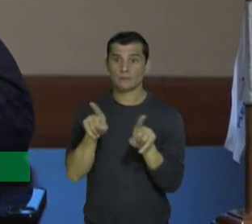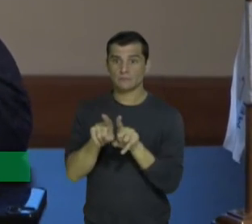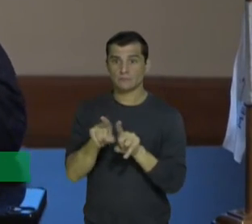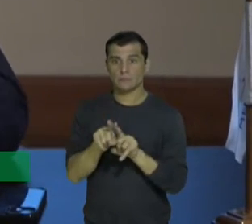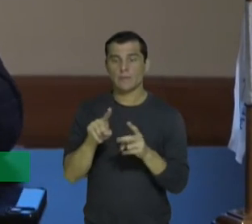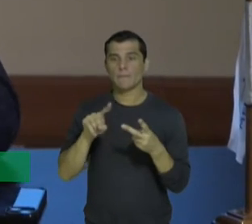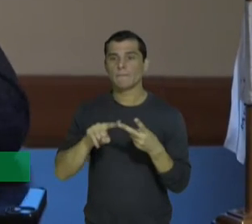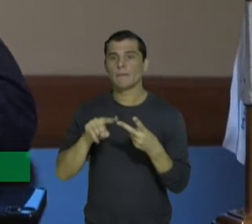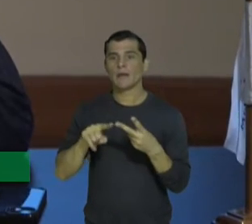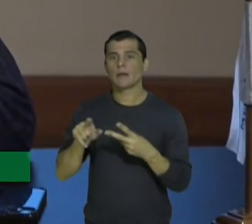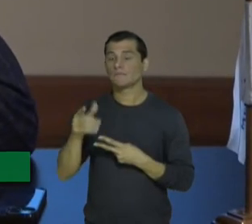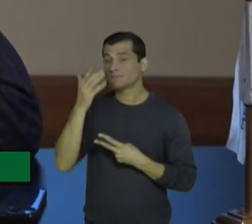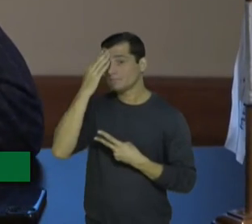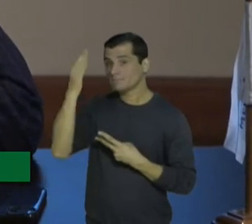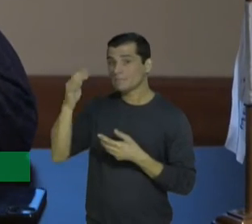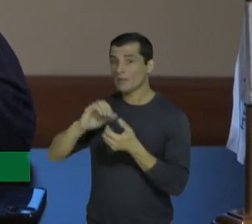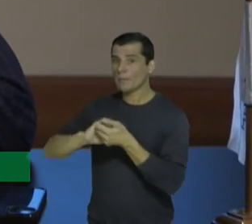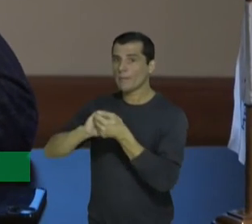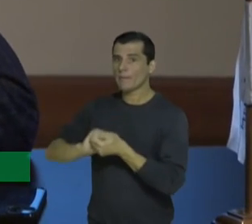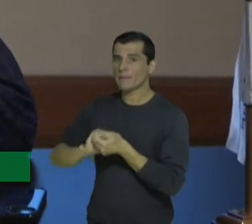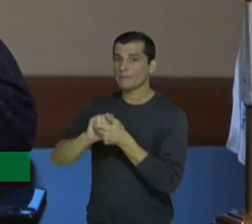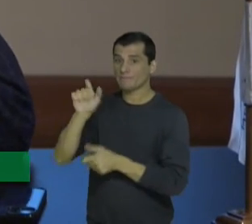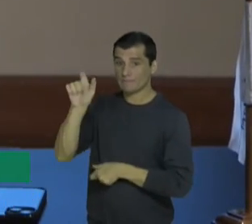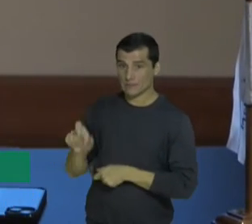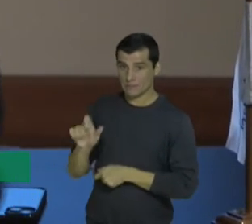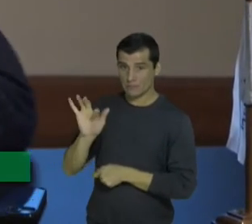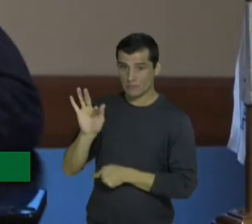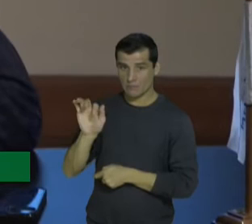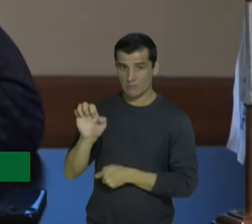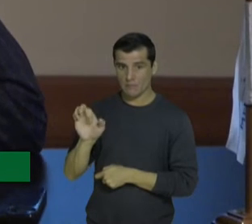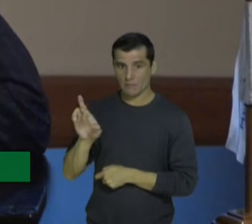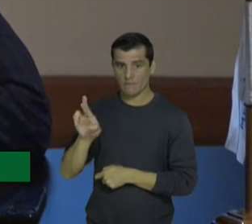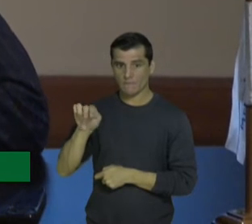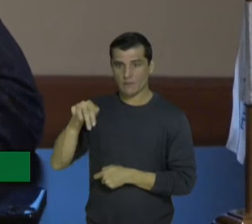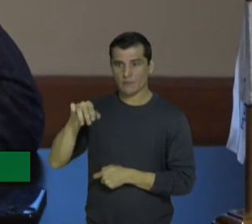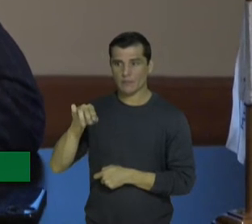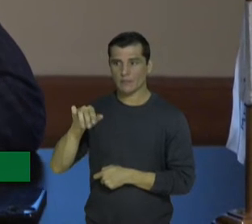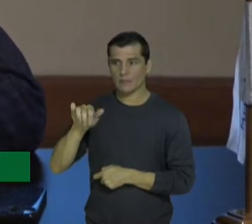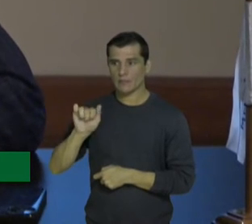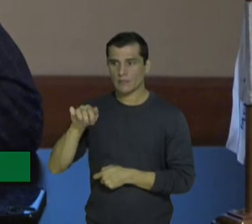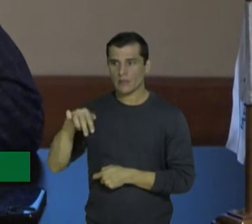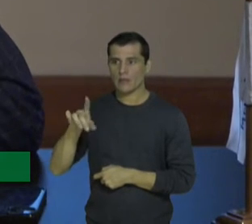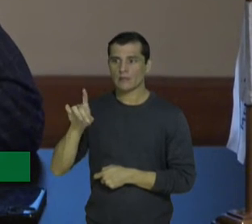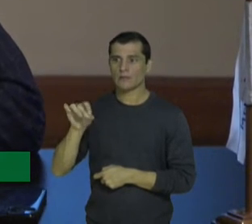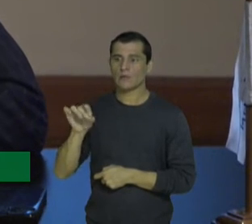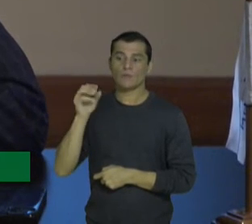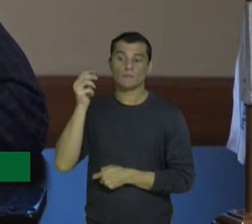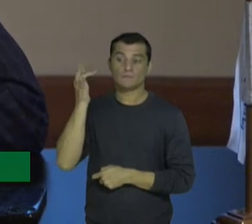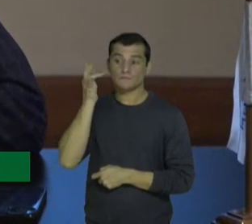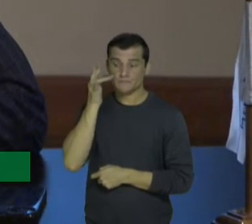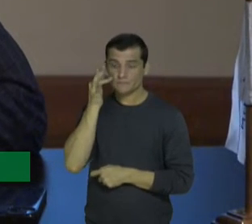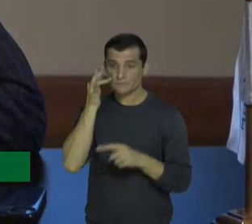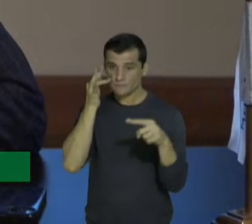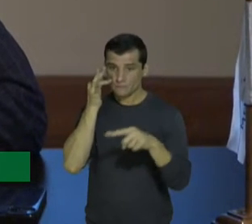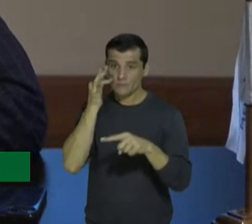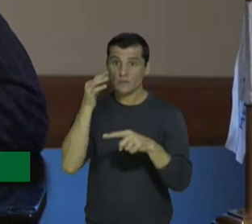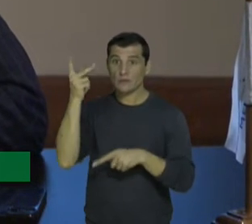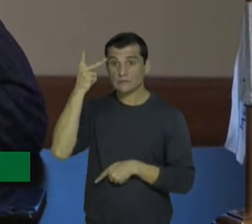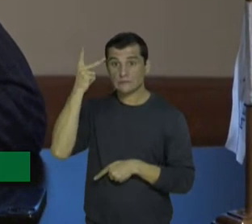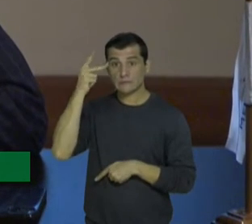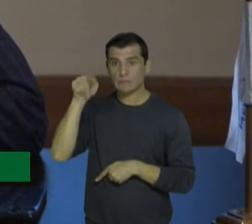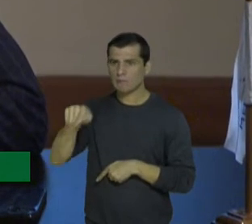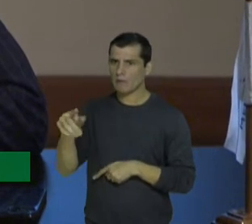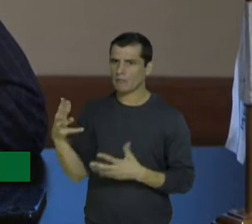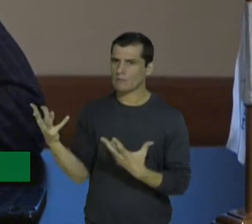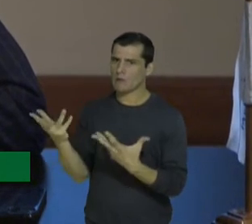eu não eh estava aqui agora a pouco que os dois estiveram em São Paulo né mostrando um pouco do excelente trabalho que vocês têm realizado